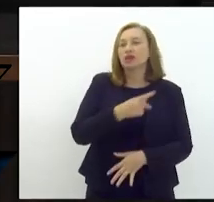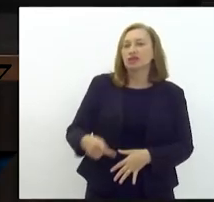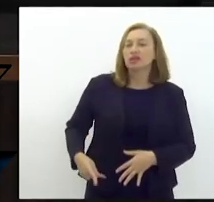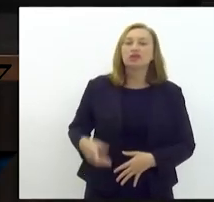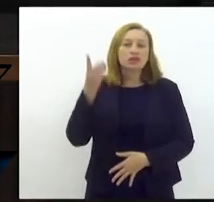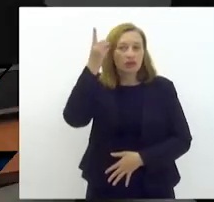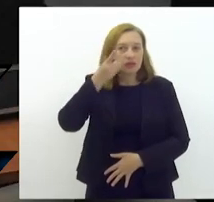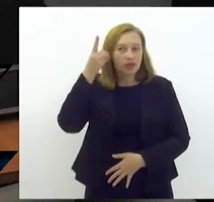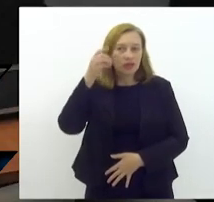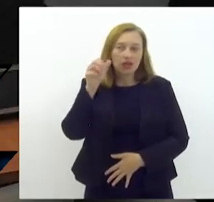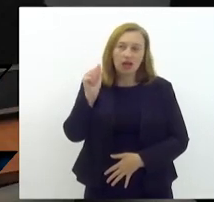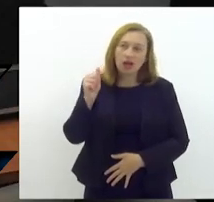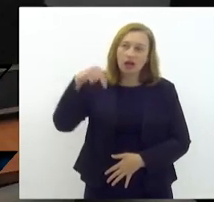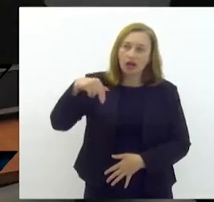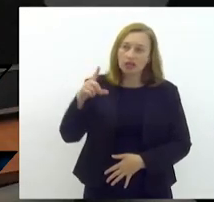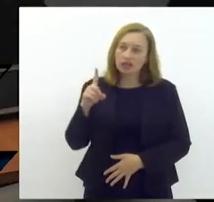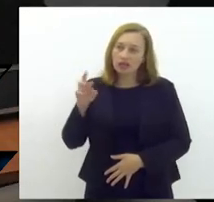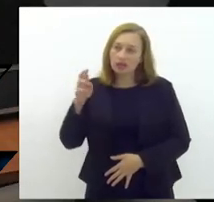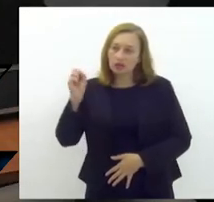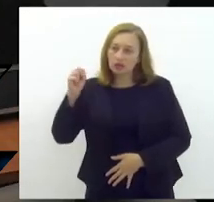Anderson Moraes